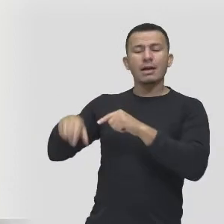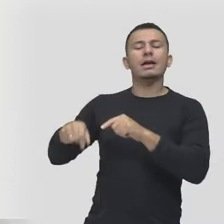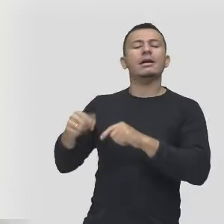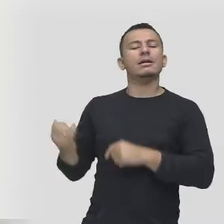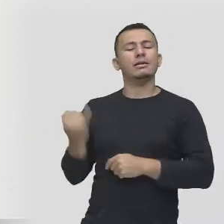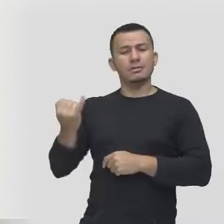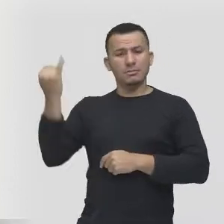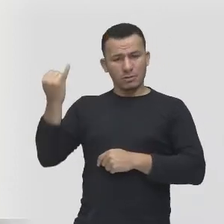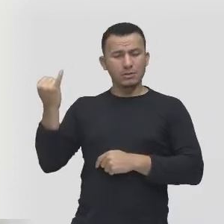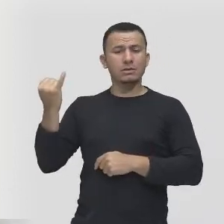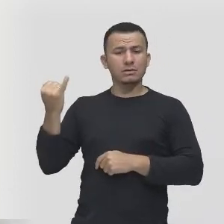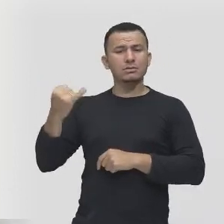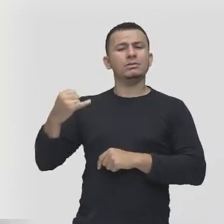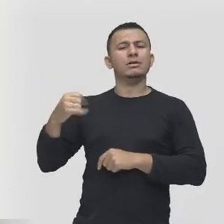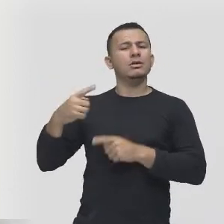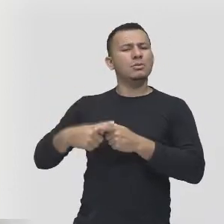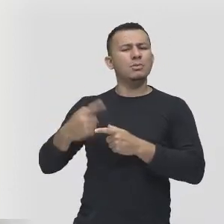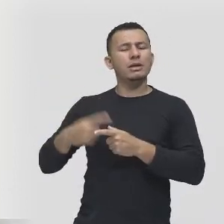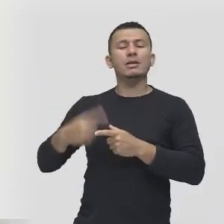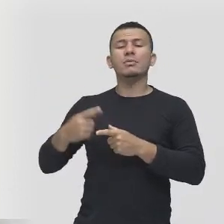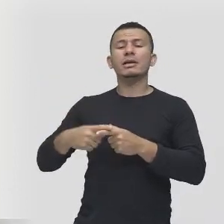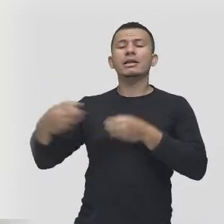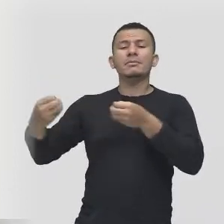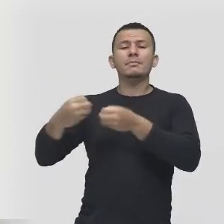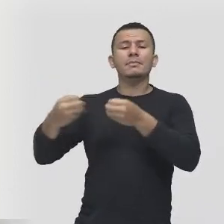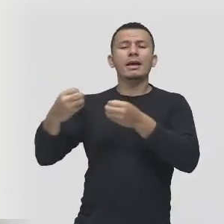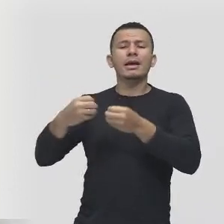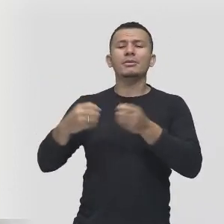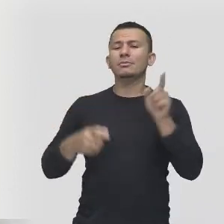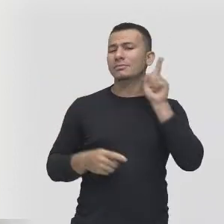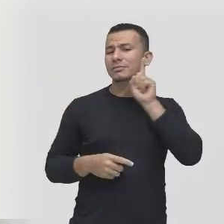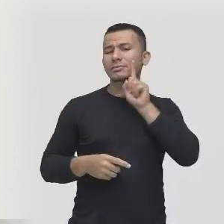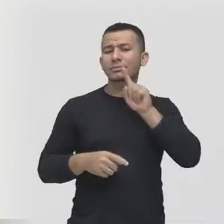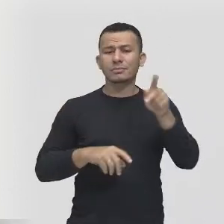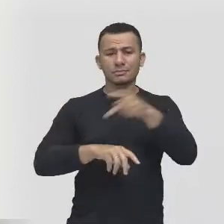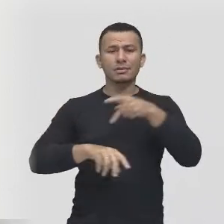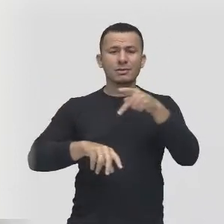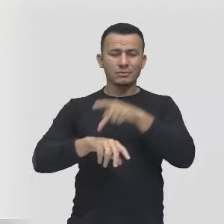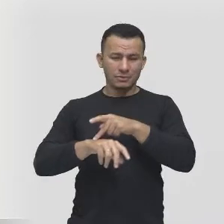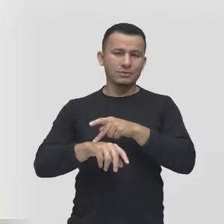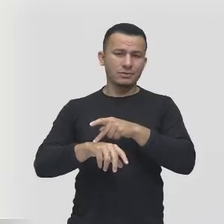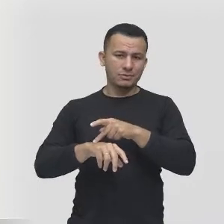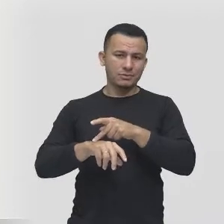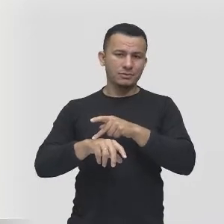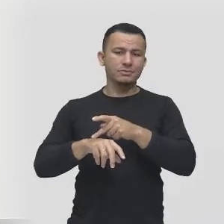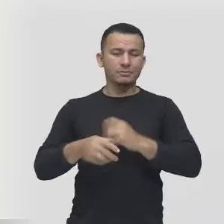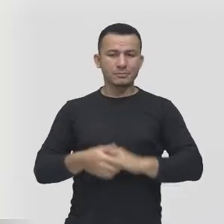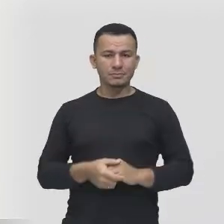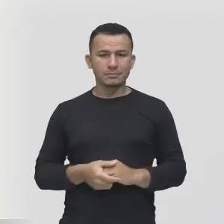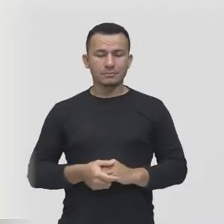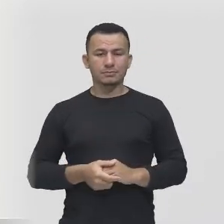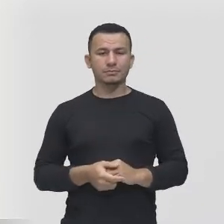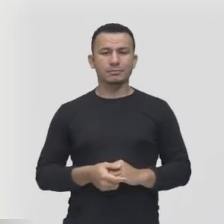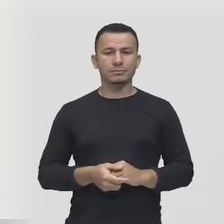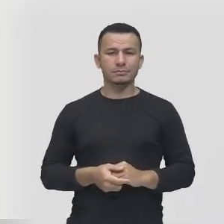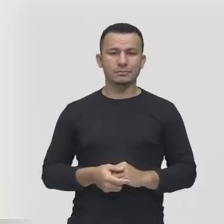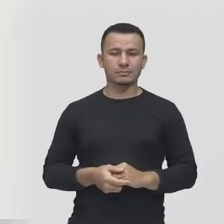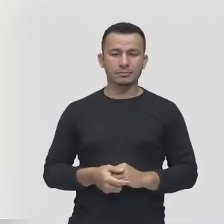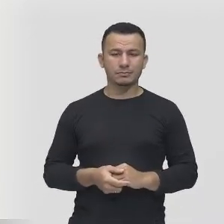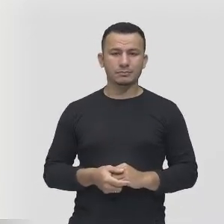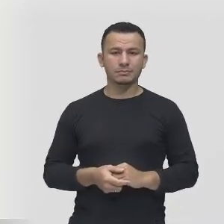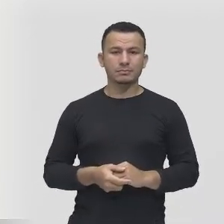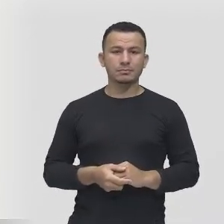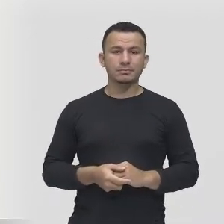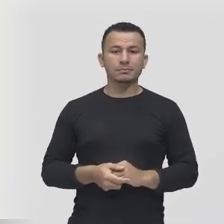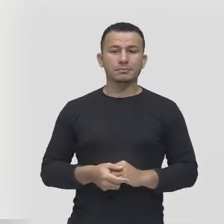muito importantes para lá, porque é uma área muito próxima dos Estados Unidos, dos grandes centros dos território dos Estados Unidos. Para esse